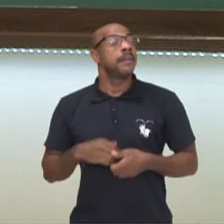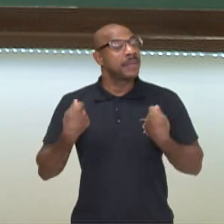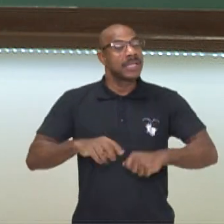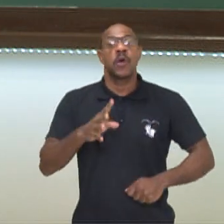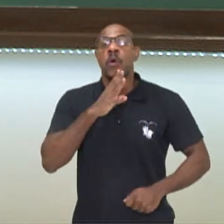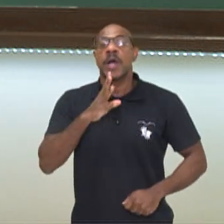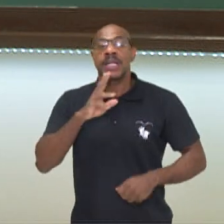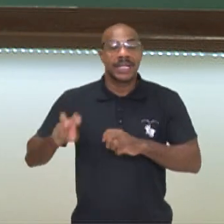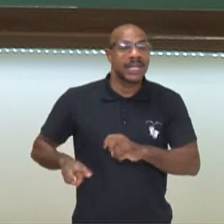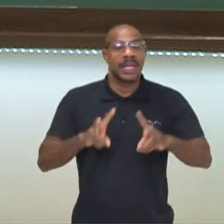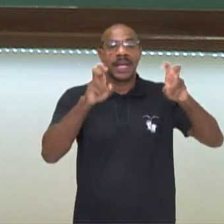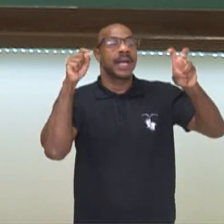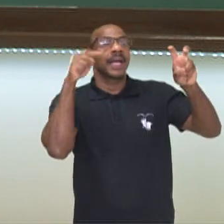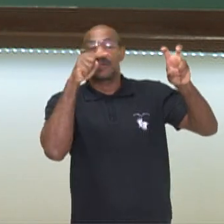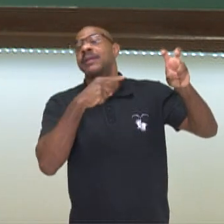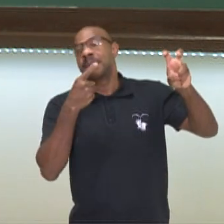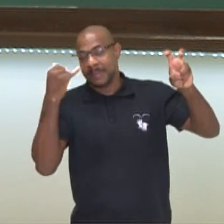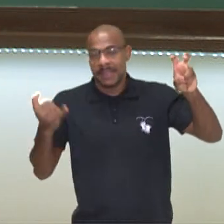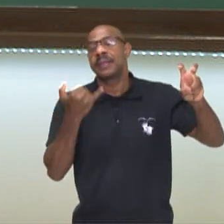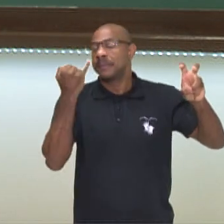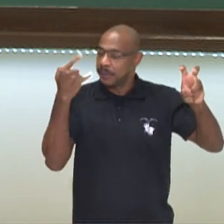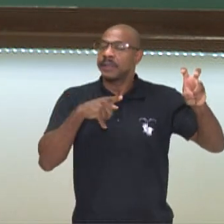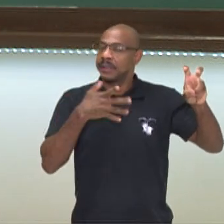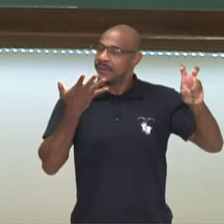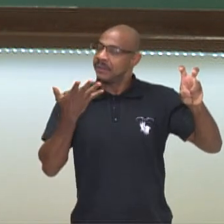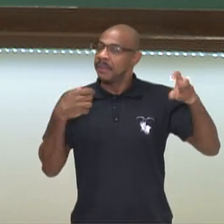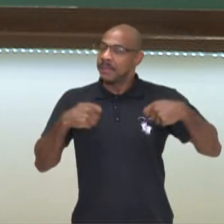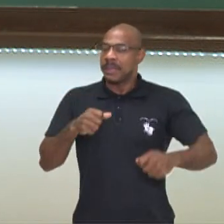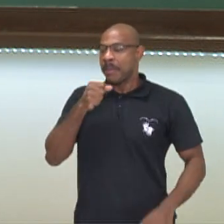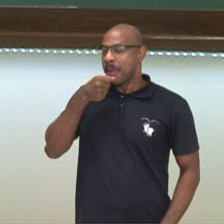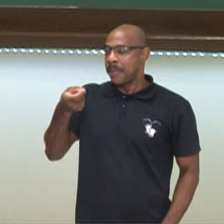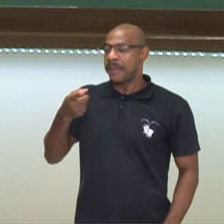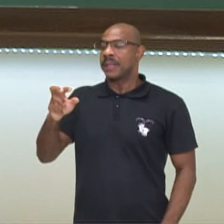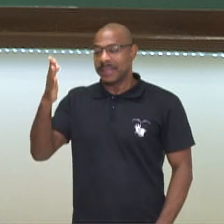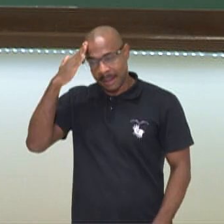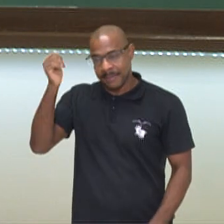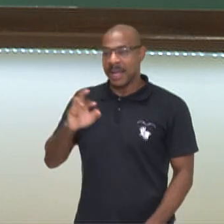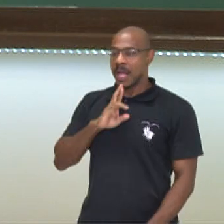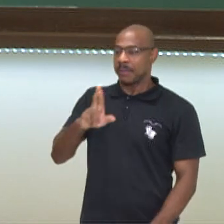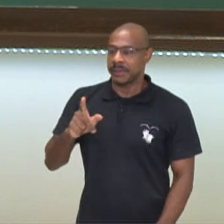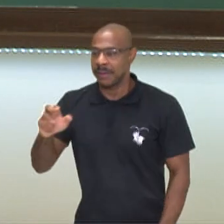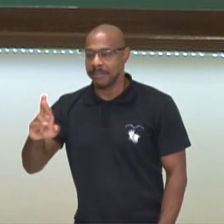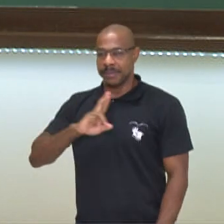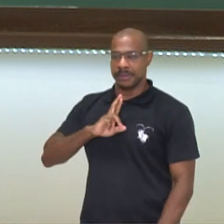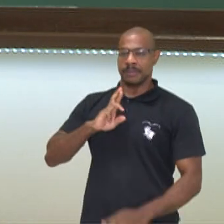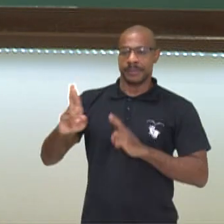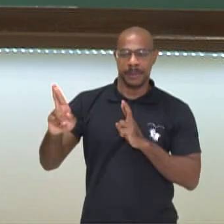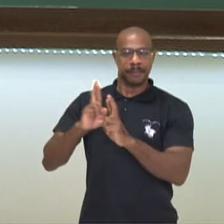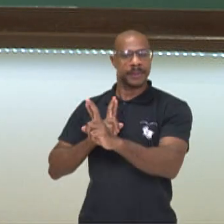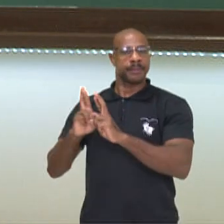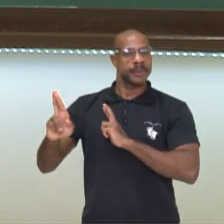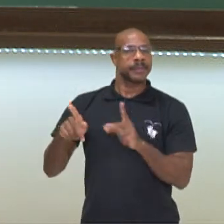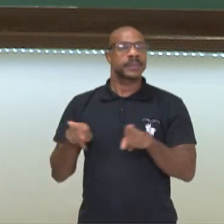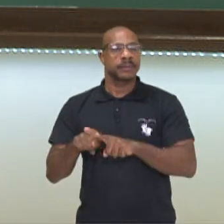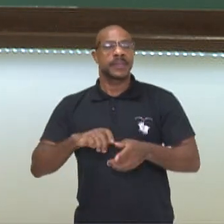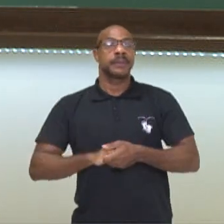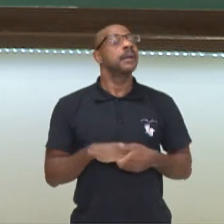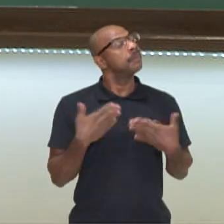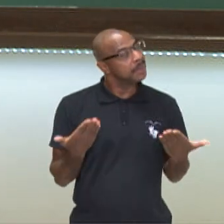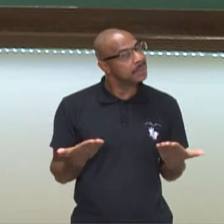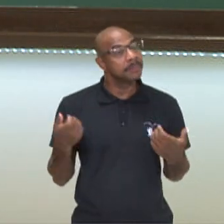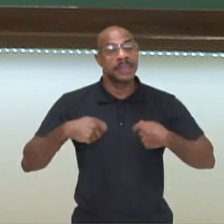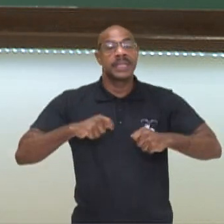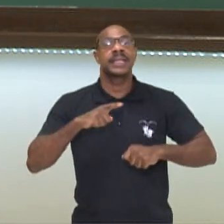o assunto para que não tenha nenhum problema, não você perca no meio da tua entrevista lá. E para isso você tem que